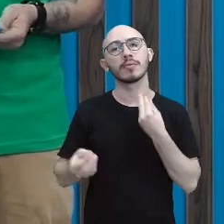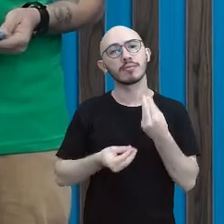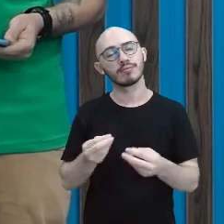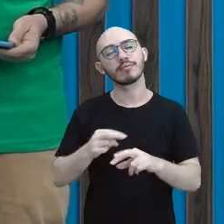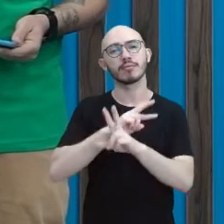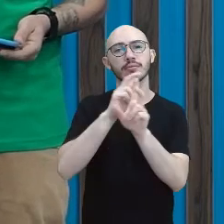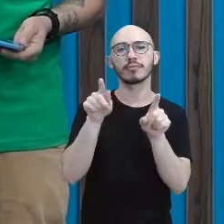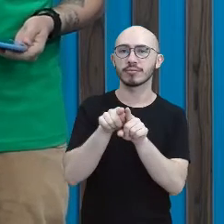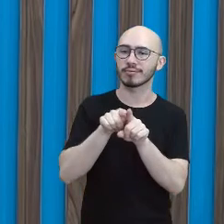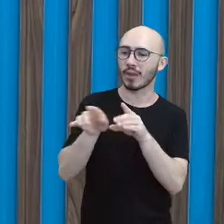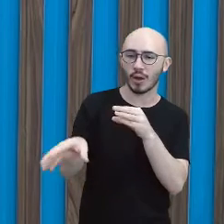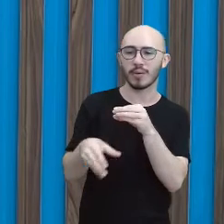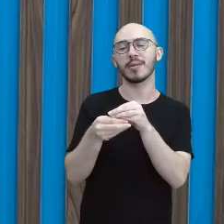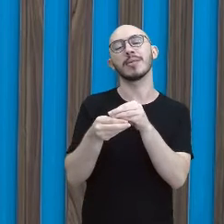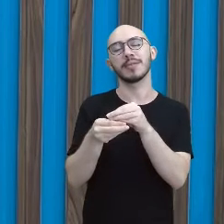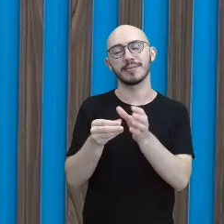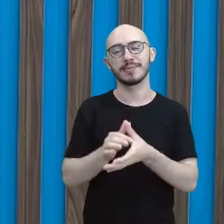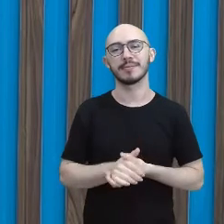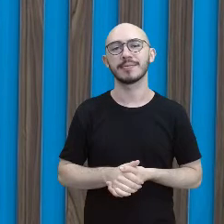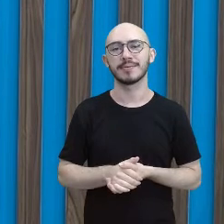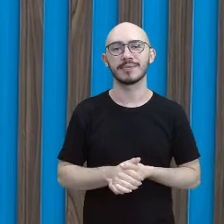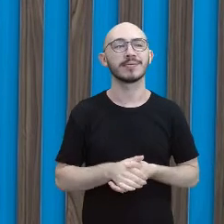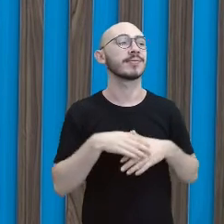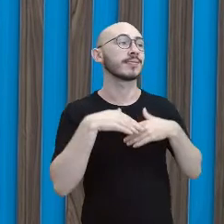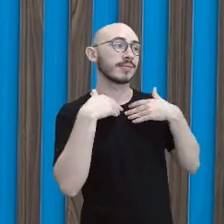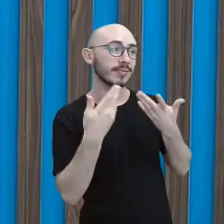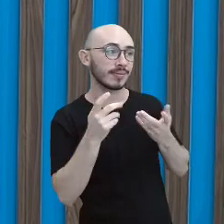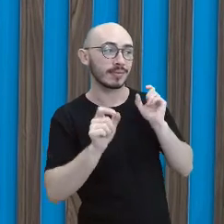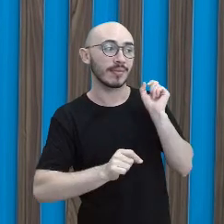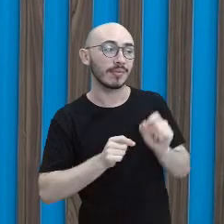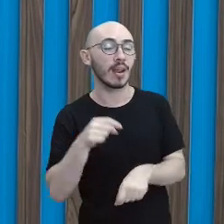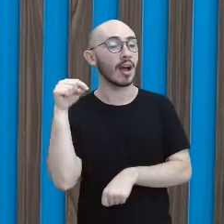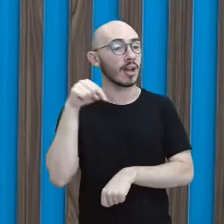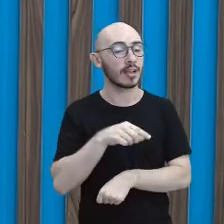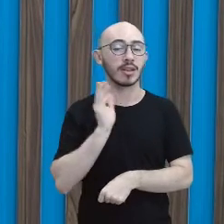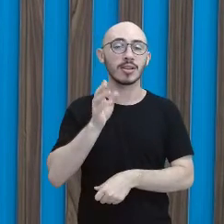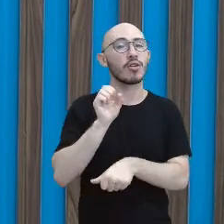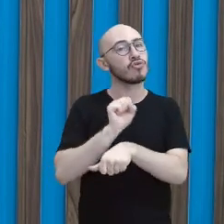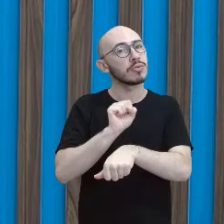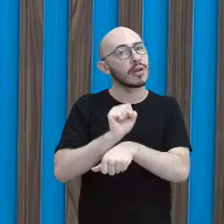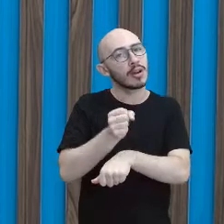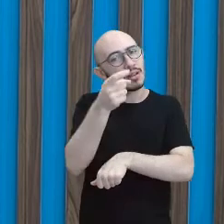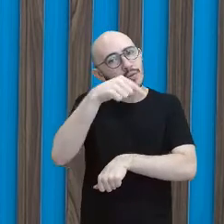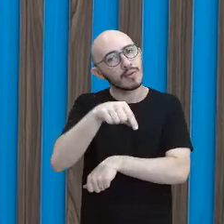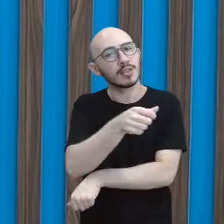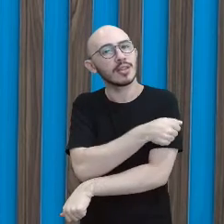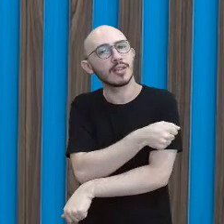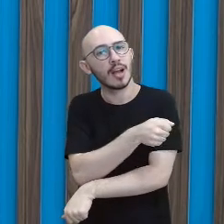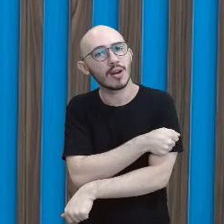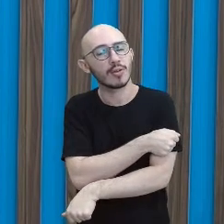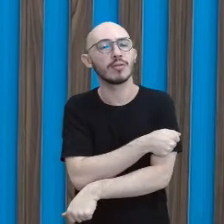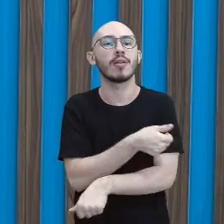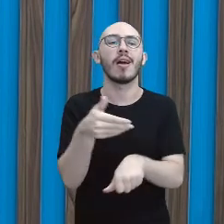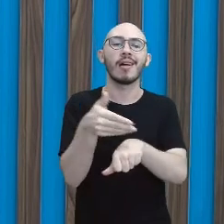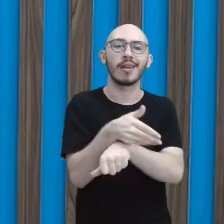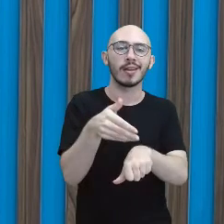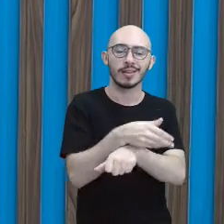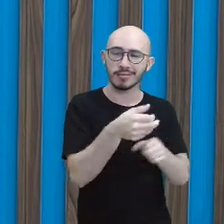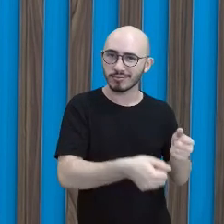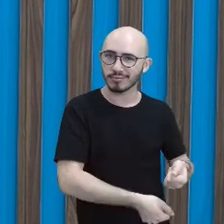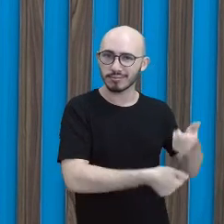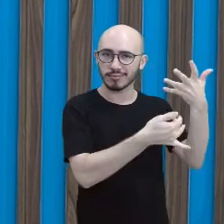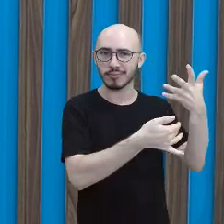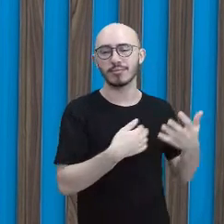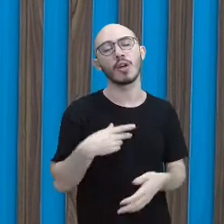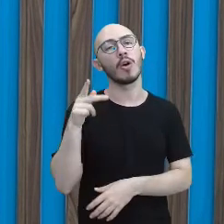esse tema. Vai lá, Briane. Bom, pessoal, eu já estou aqui aguardando o pessoal entrar, né, e comentar um pouquinho sobre. Tiago